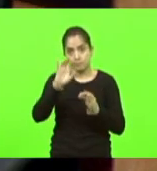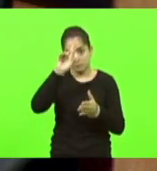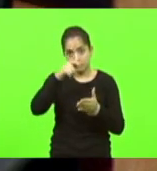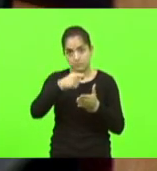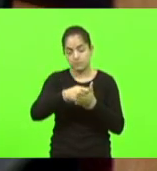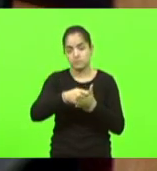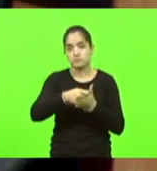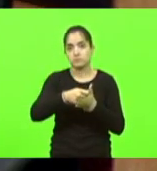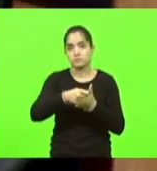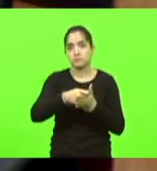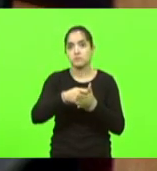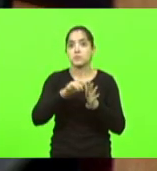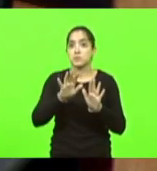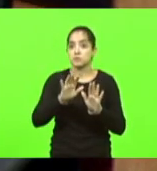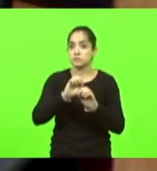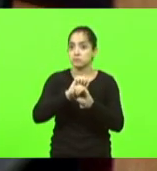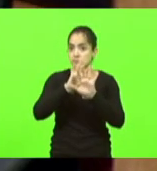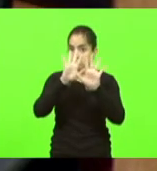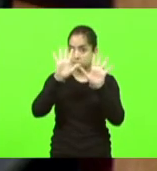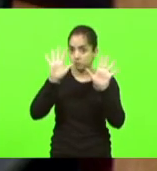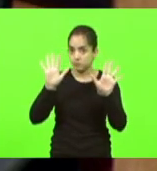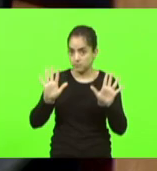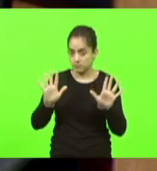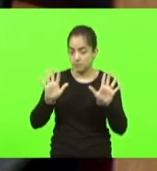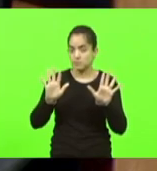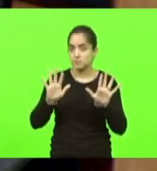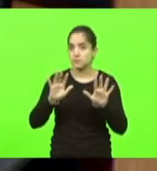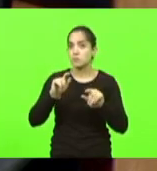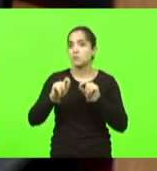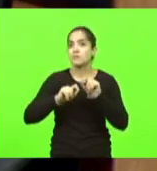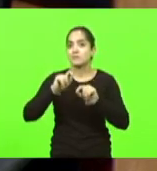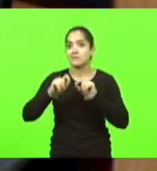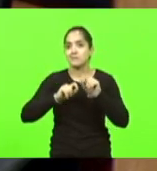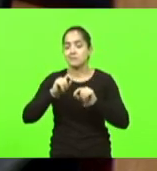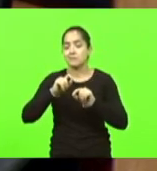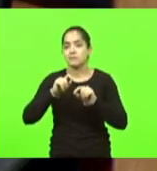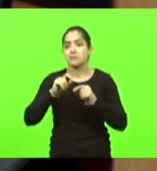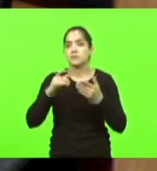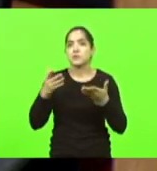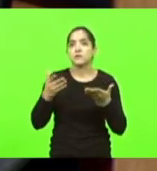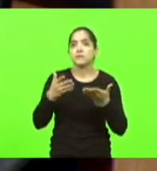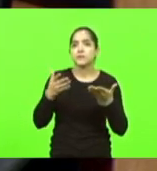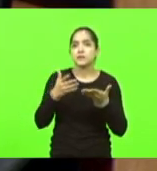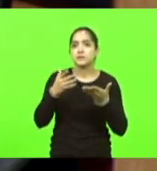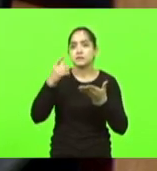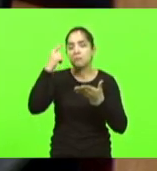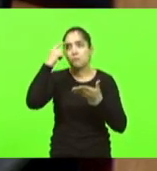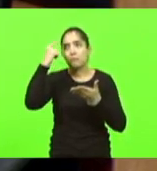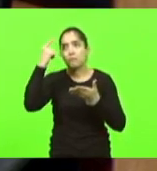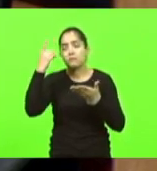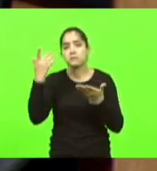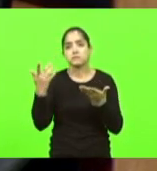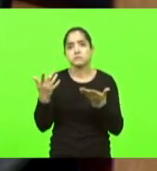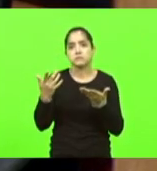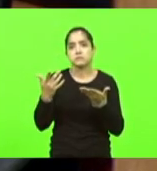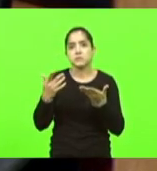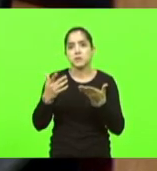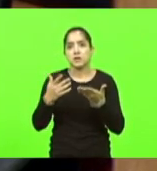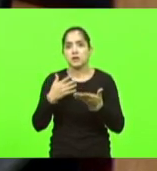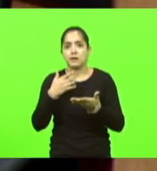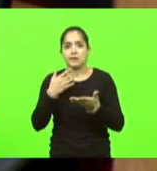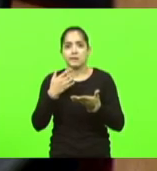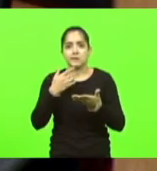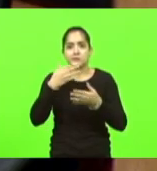à matéria eu só quero esclarecer esse ponto para que não fique aqui nos sobressaltos do calor de uma